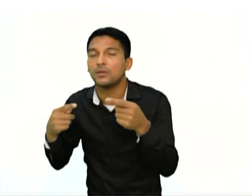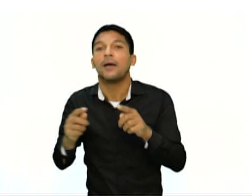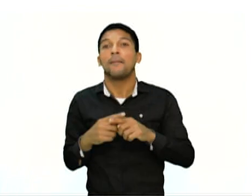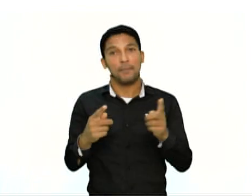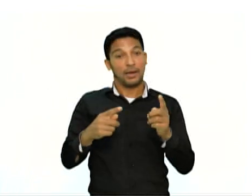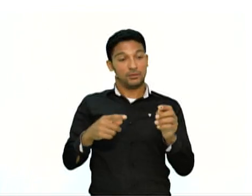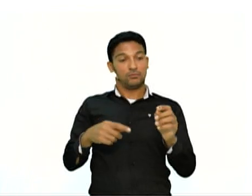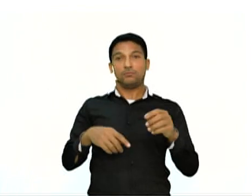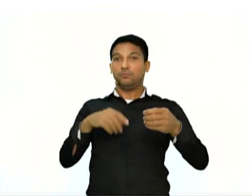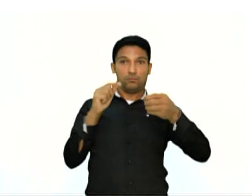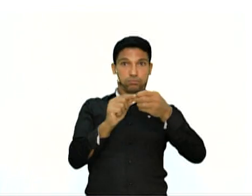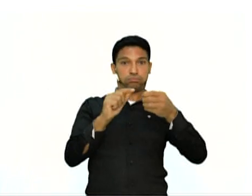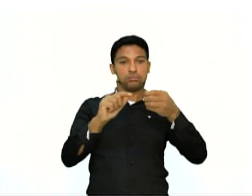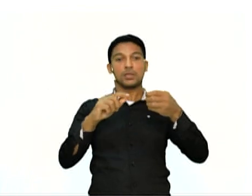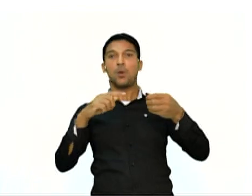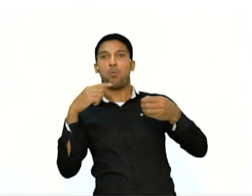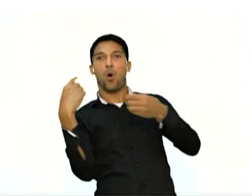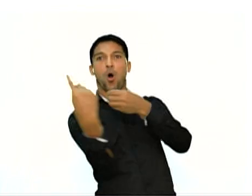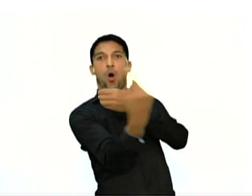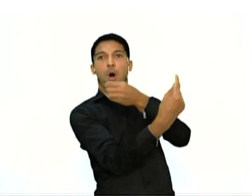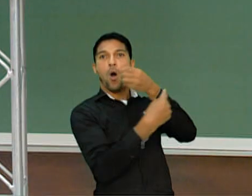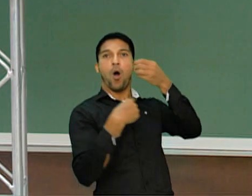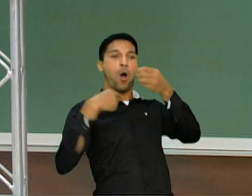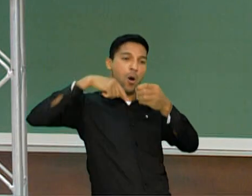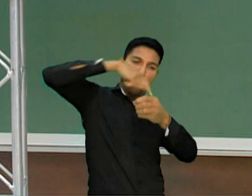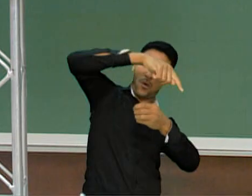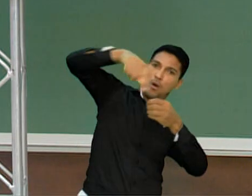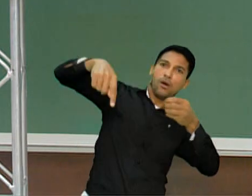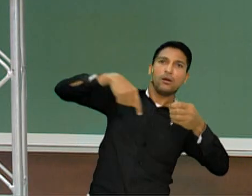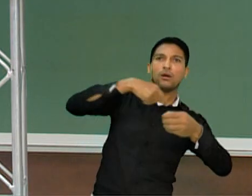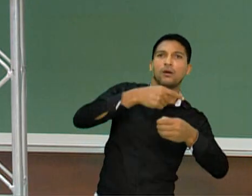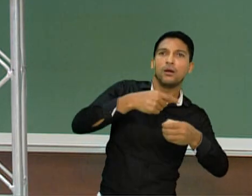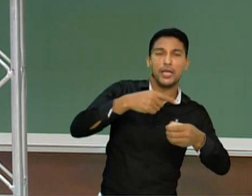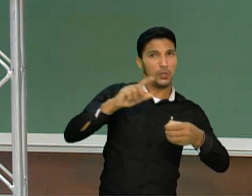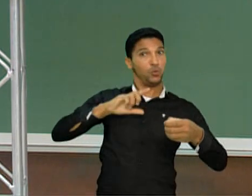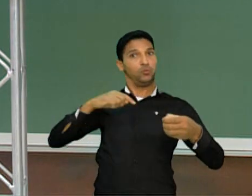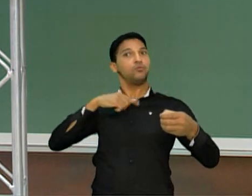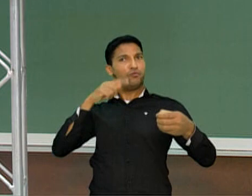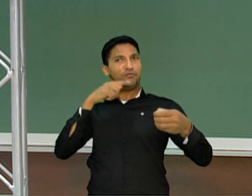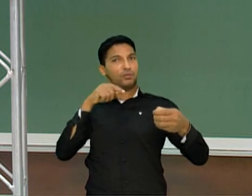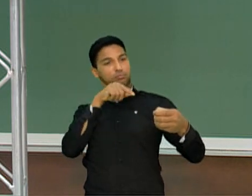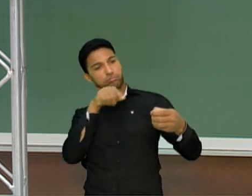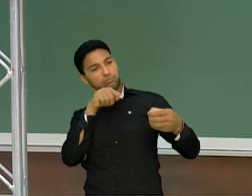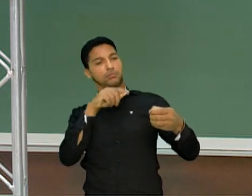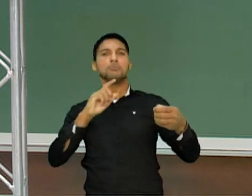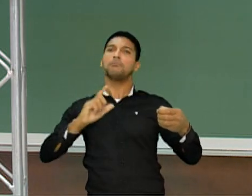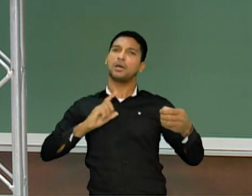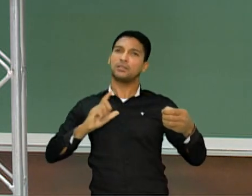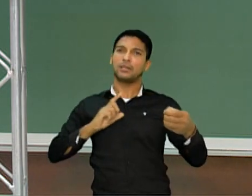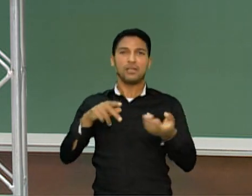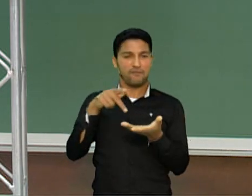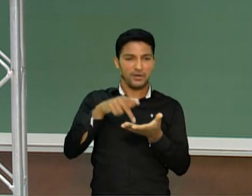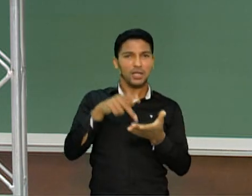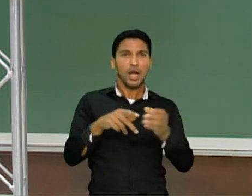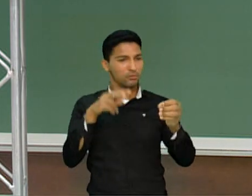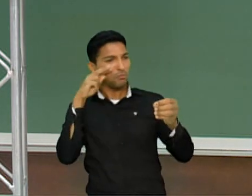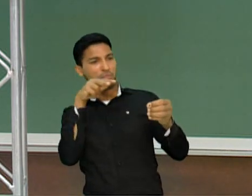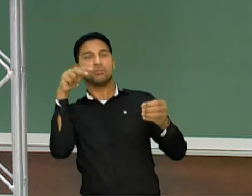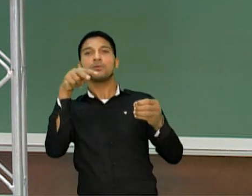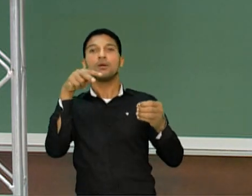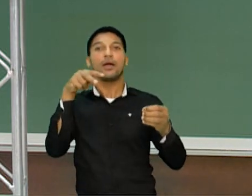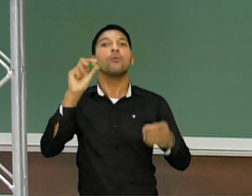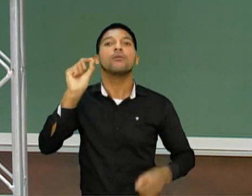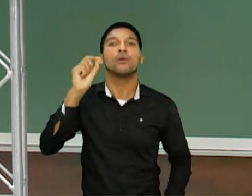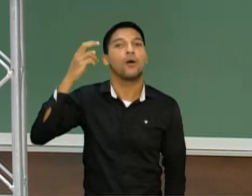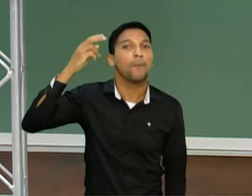meu redor continua sendo verdadeiro, por mais que eu tenha duvidado dele. E é justamente o próprio pensamento que vai garantir